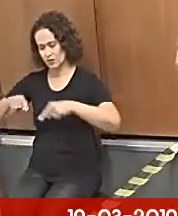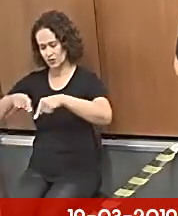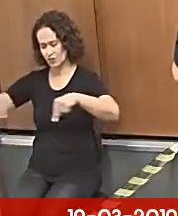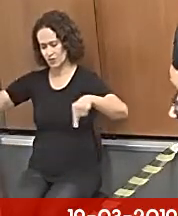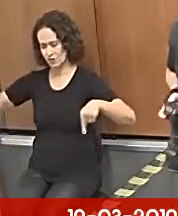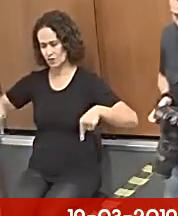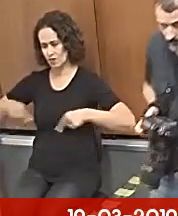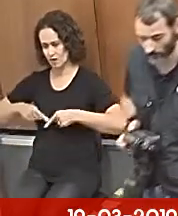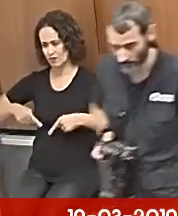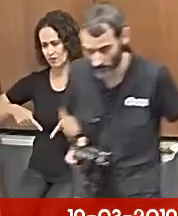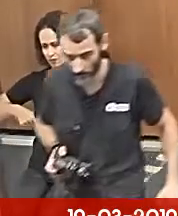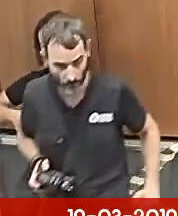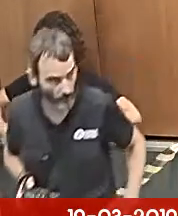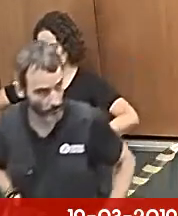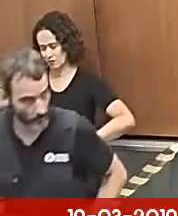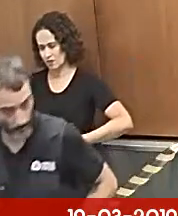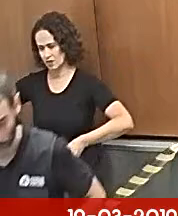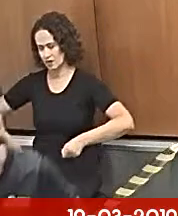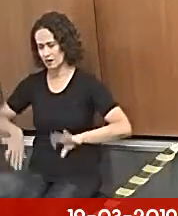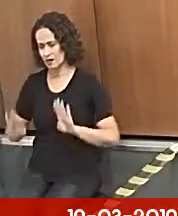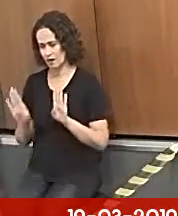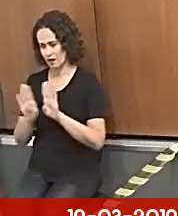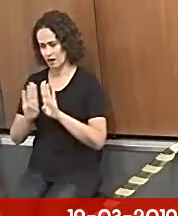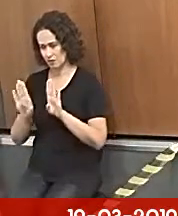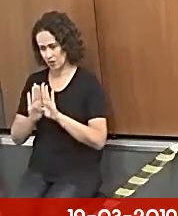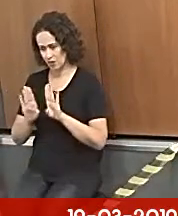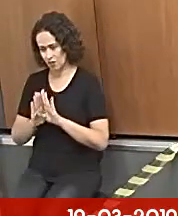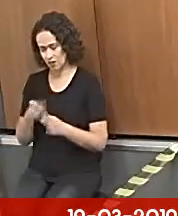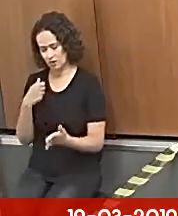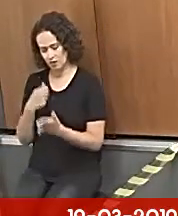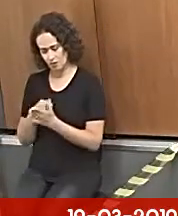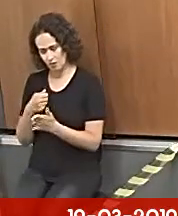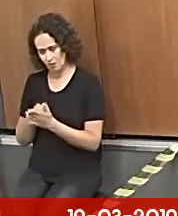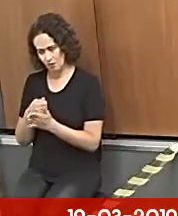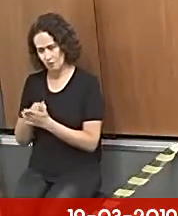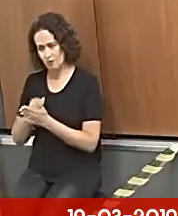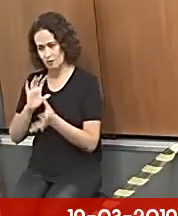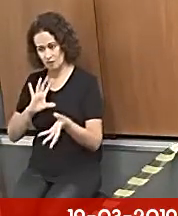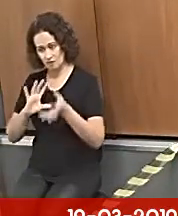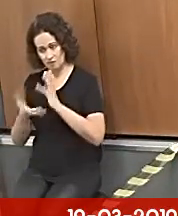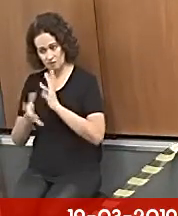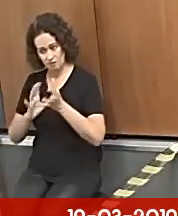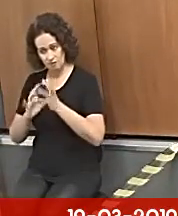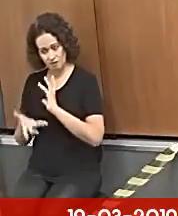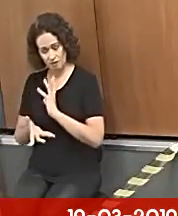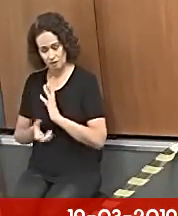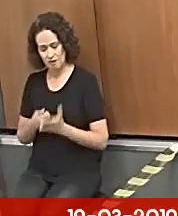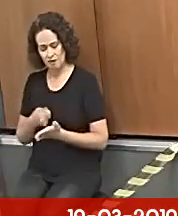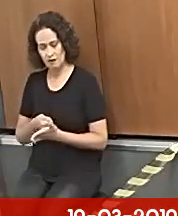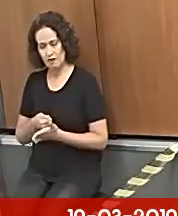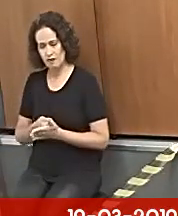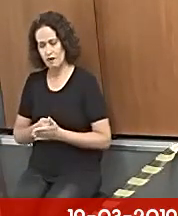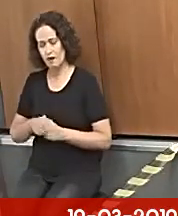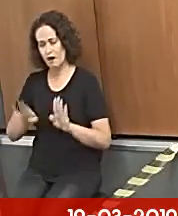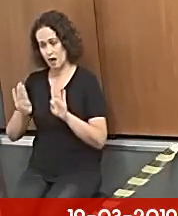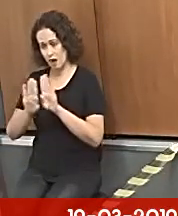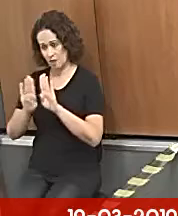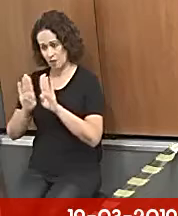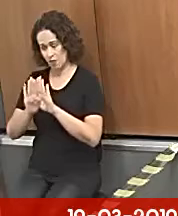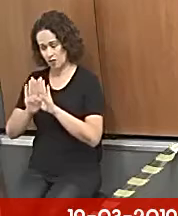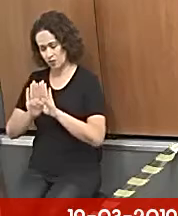né as portas têm nós sempre cobra nas reformas que as portas teria que ser de correr